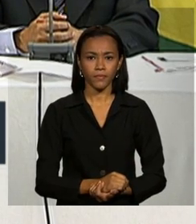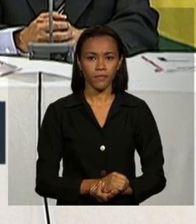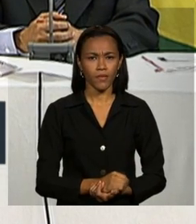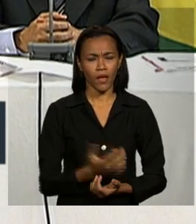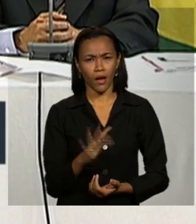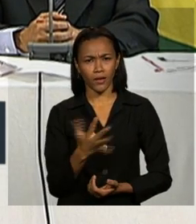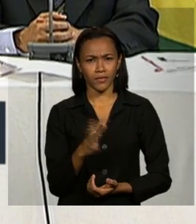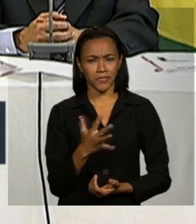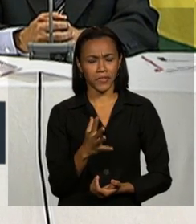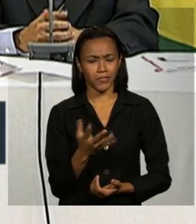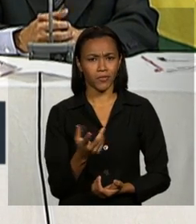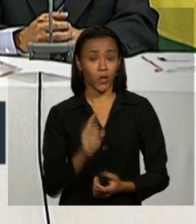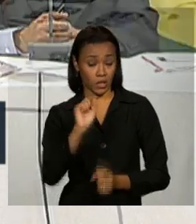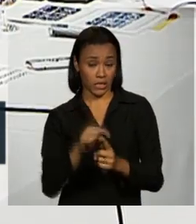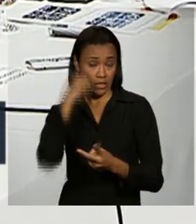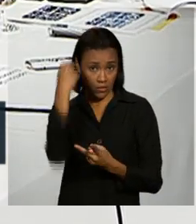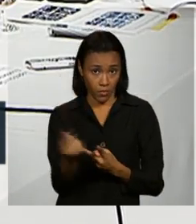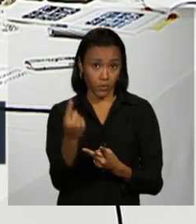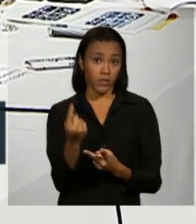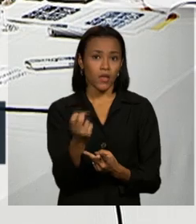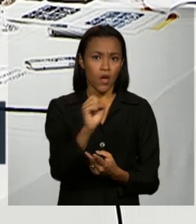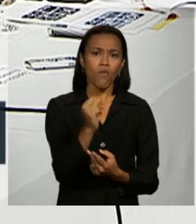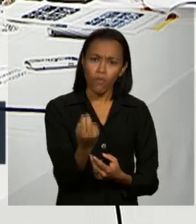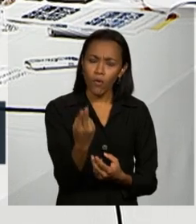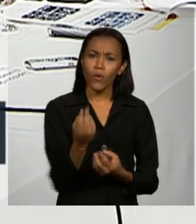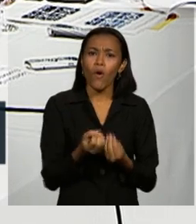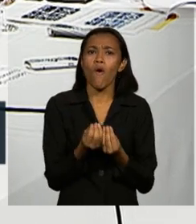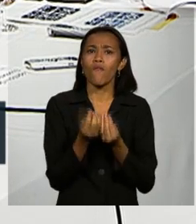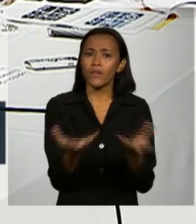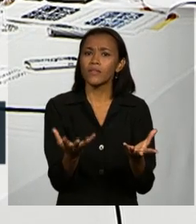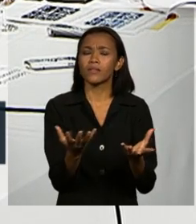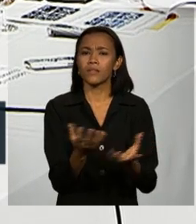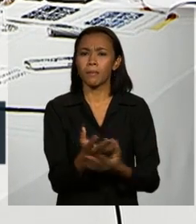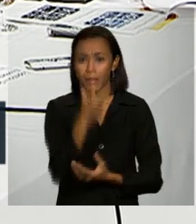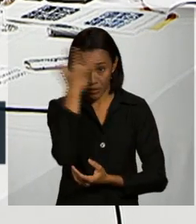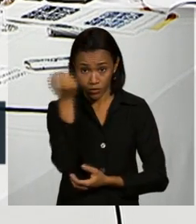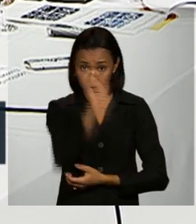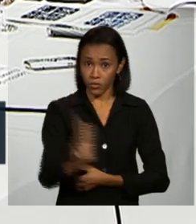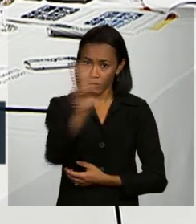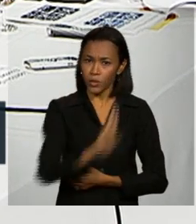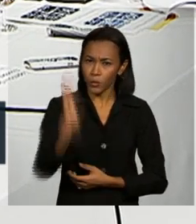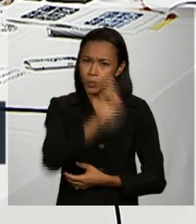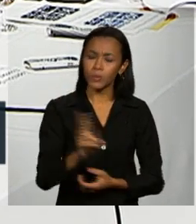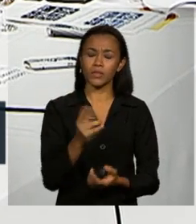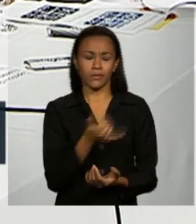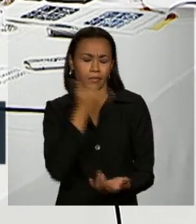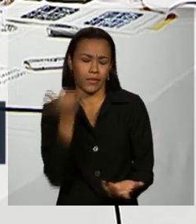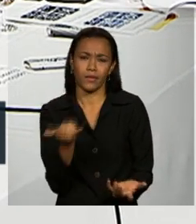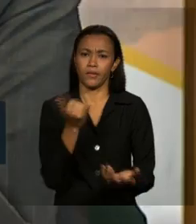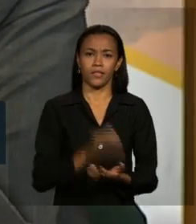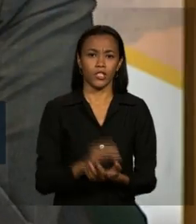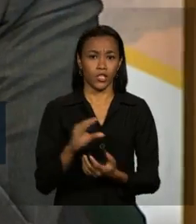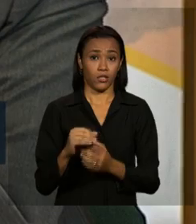defini uma parte da conta do outro lado eu vou oferecer para usuários operadores Independentes